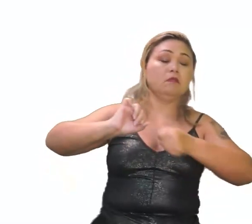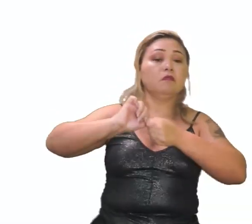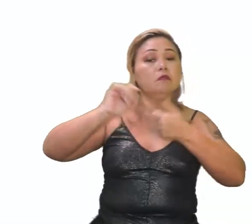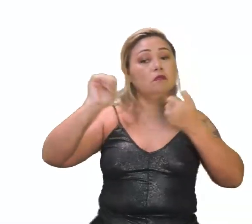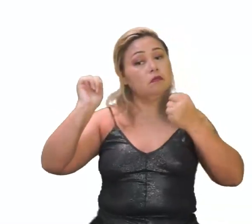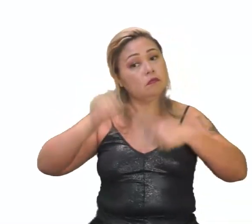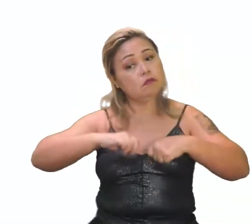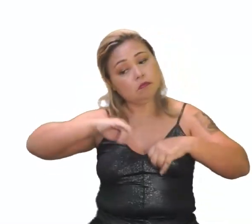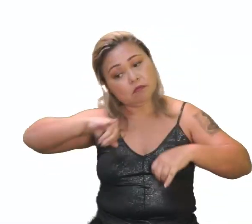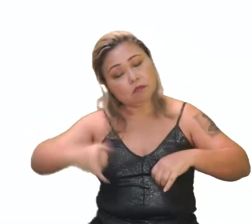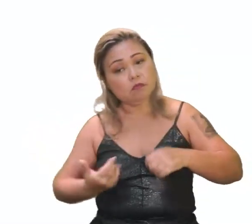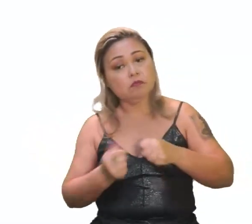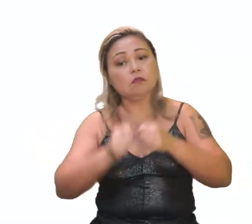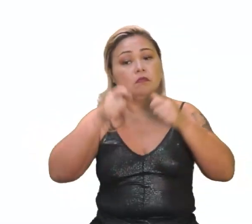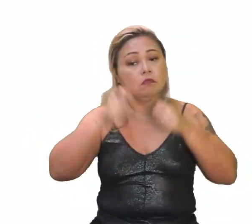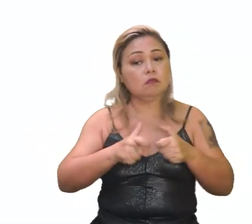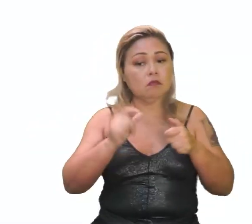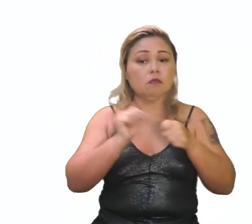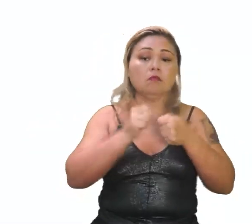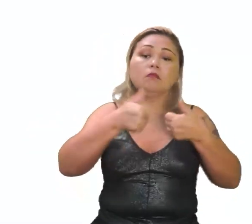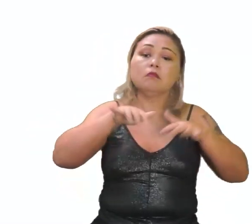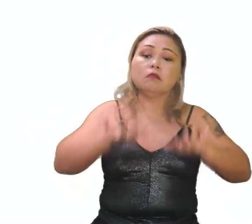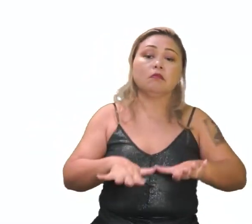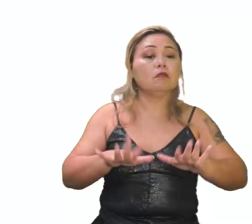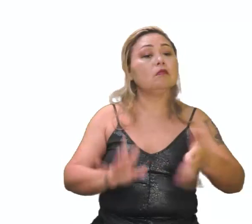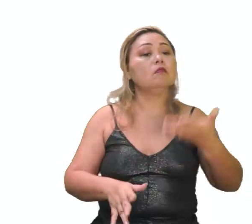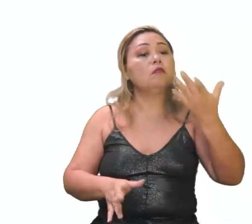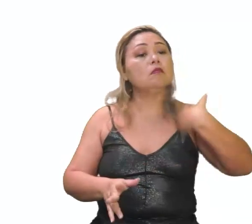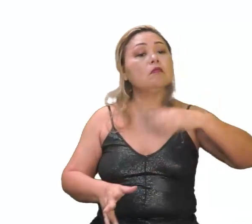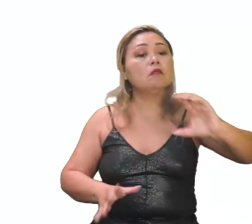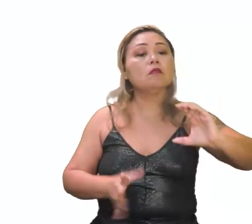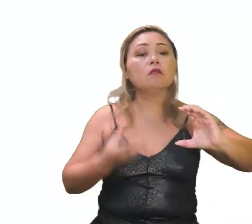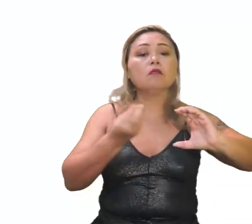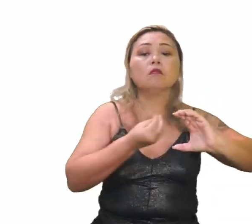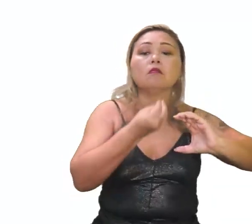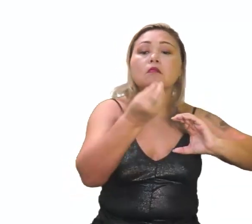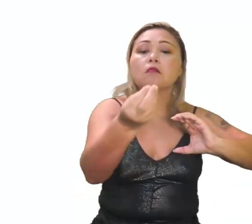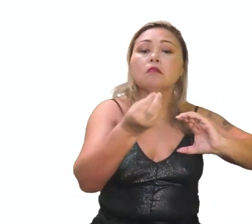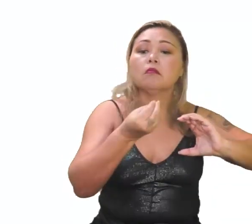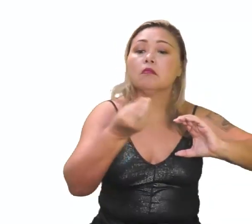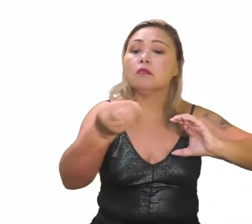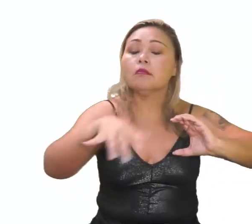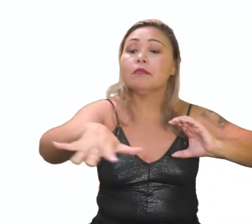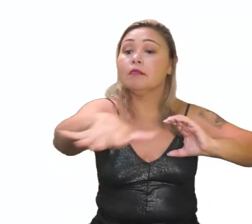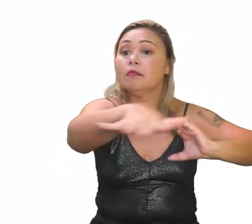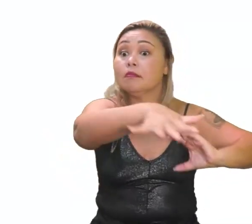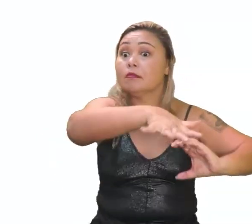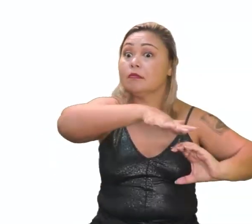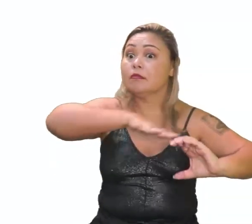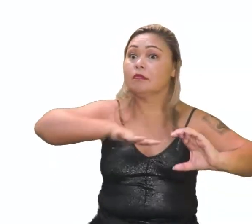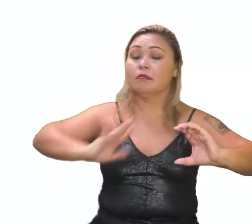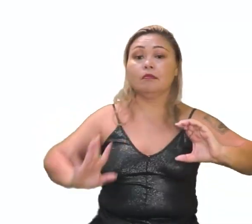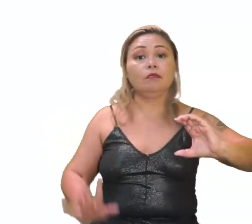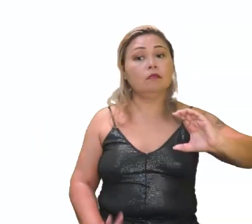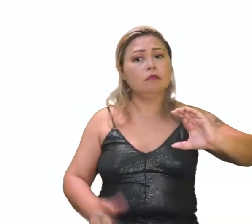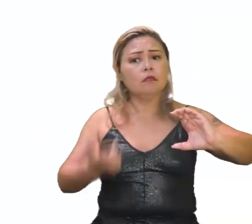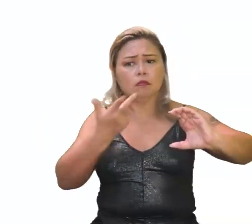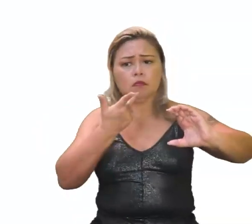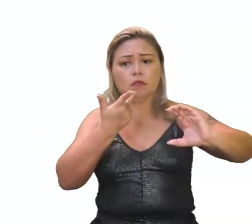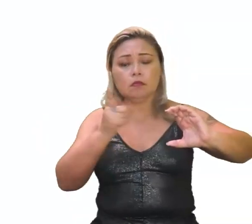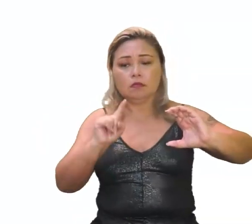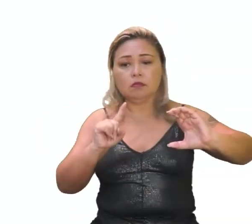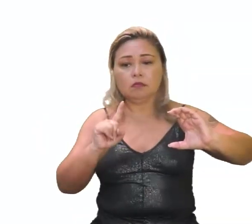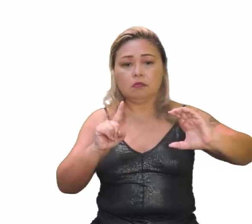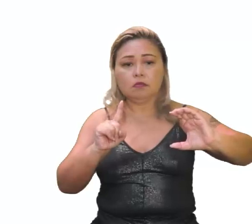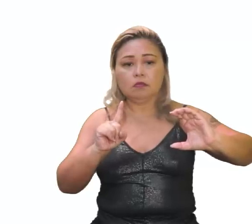tá? Que pode ser aproveitado no local onde esses animais estão. Disponibilidade de recursos no ambiente. A gente está